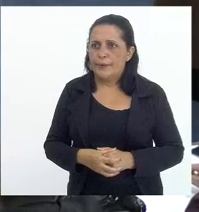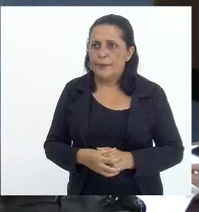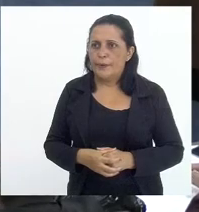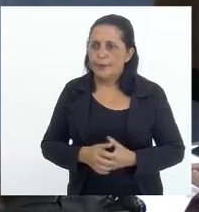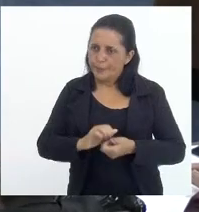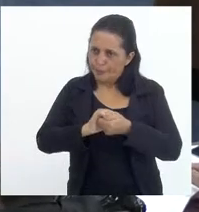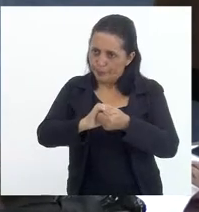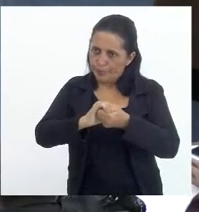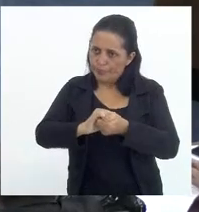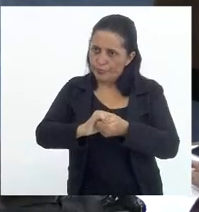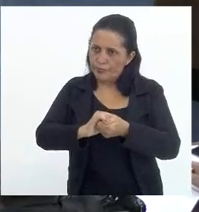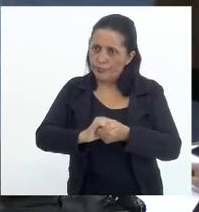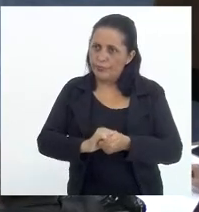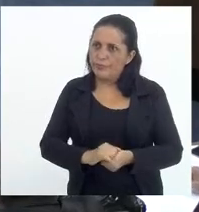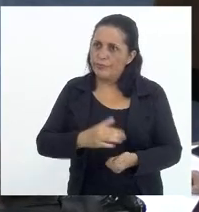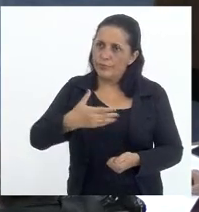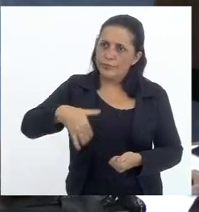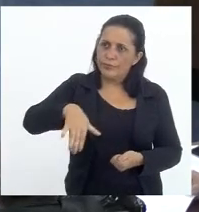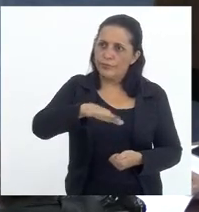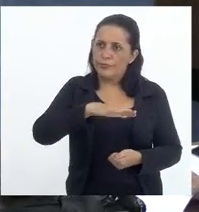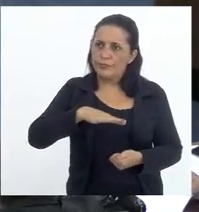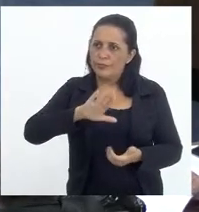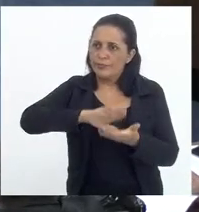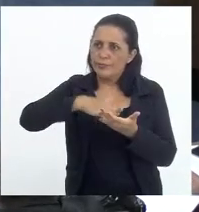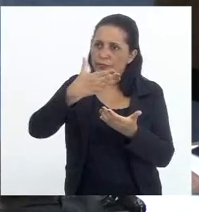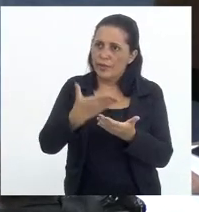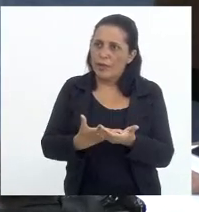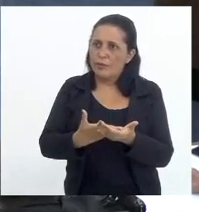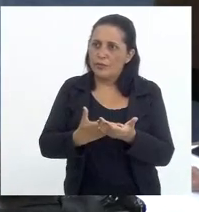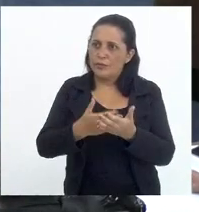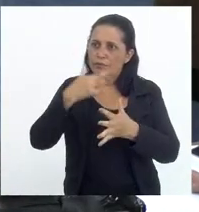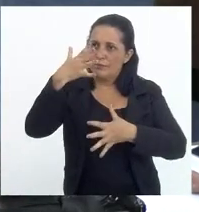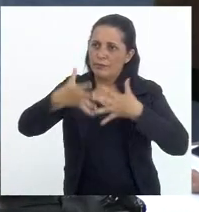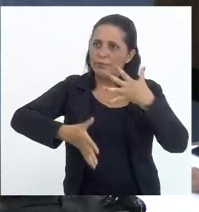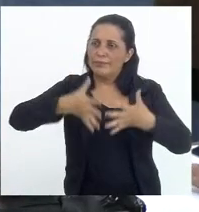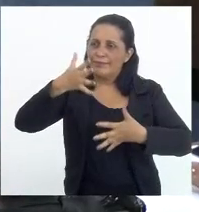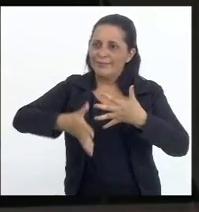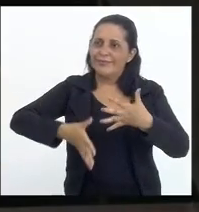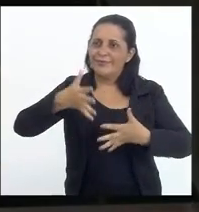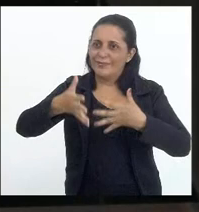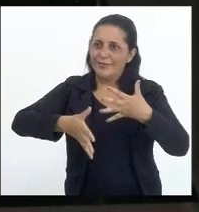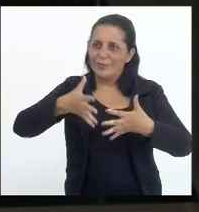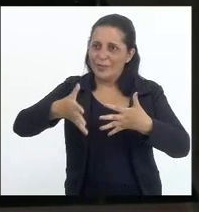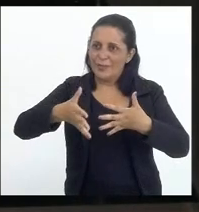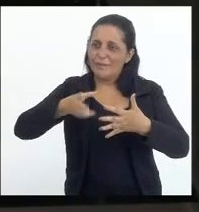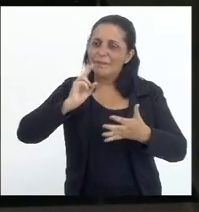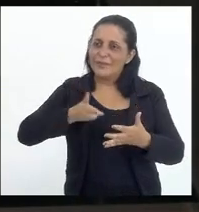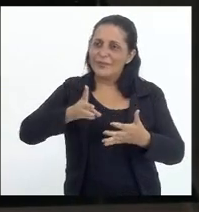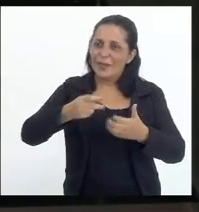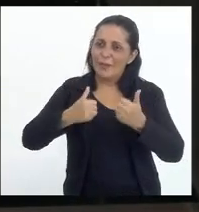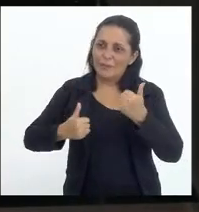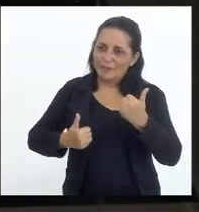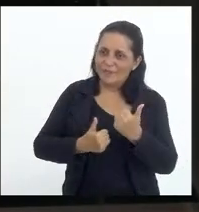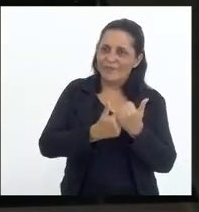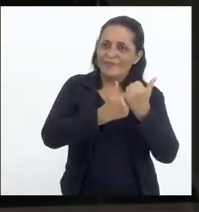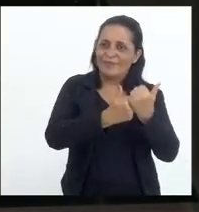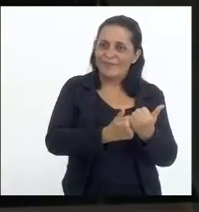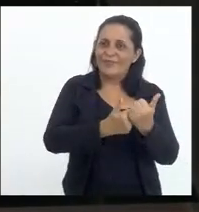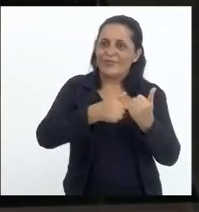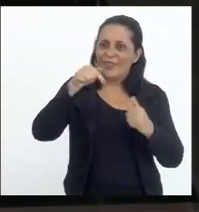cumprimentando a nossa intérprete da linguagem de Libra, sempre nos ajudando